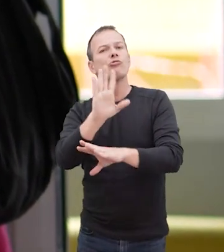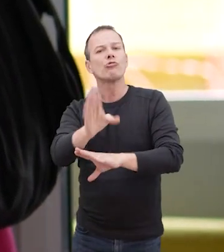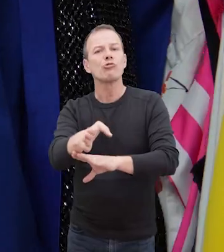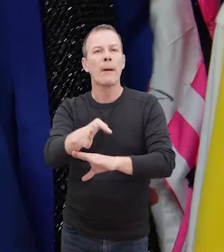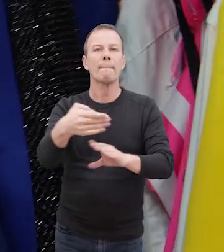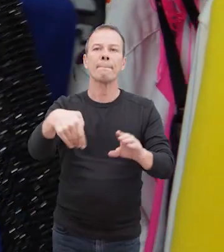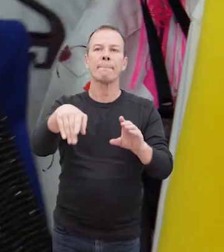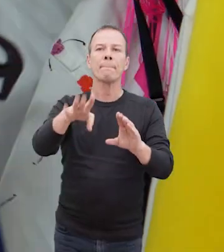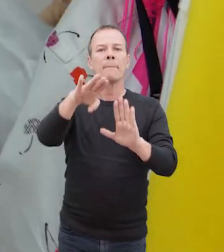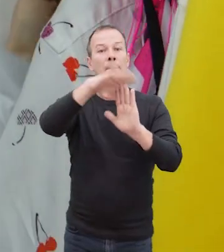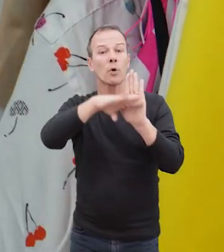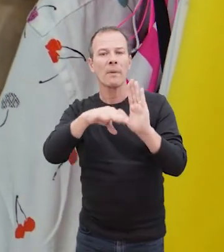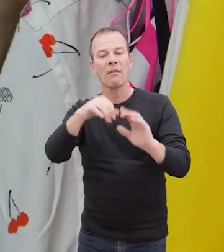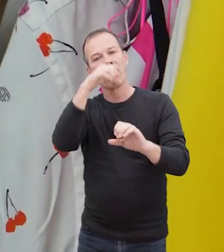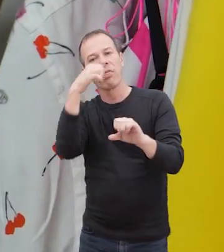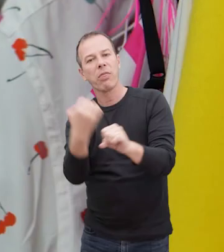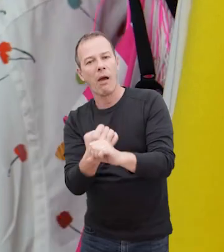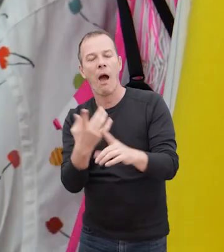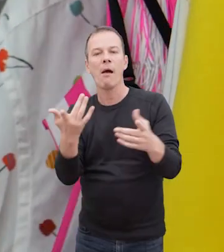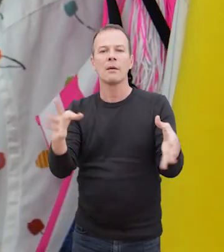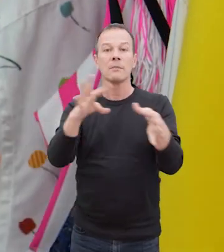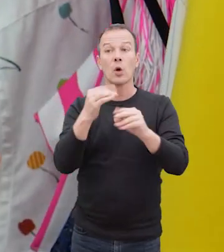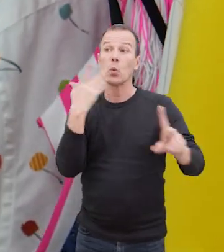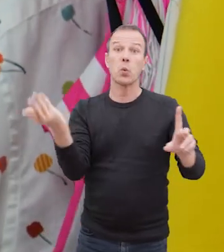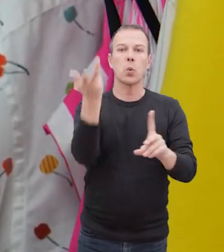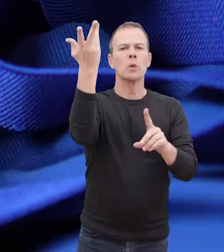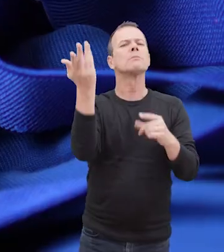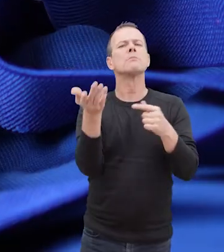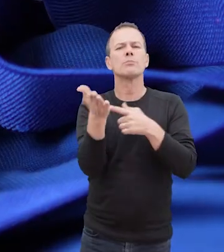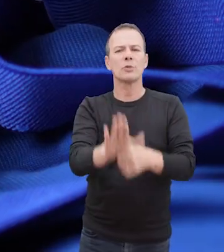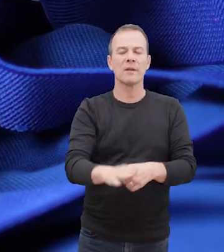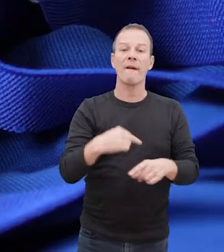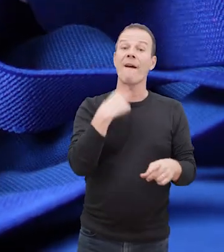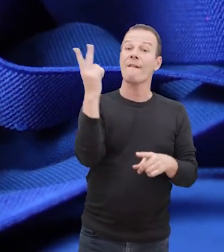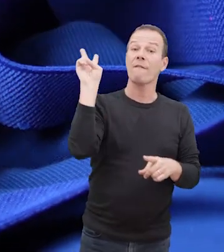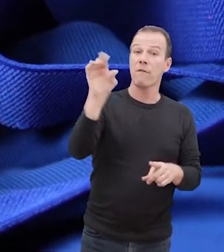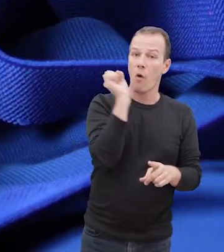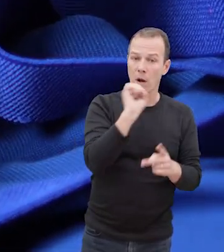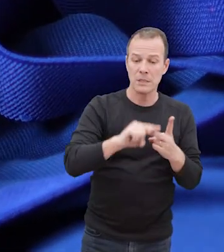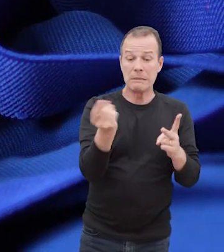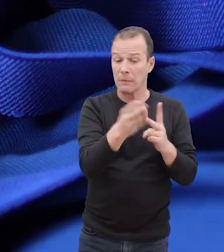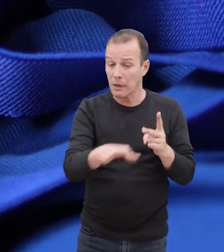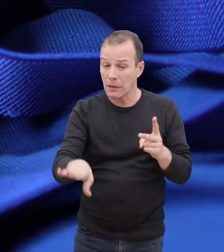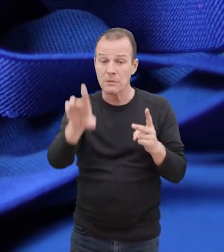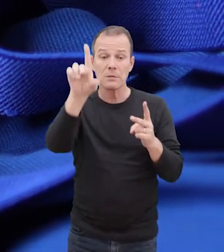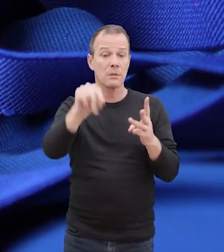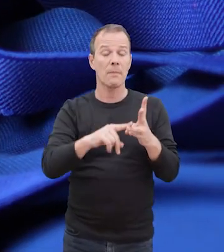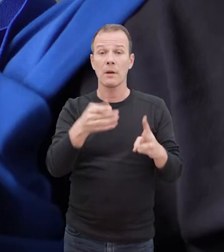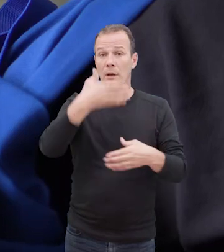trabalhado em programas de entretenimento de renome nacional, tais como The Voice,